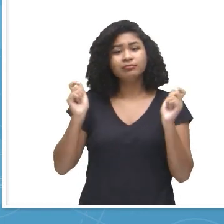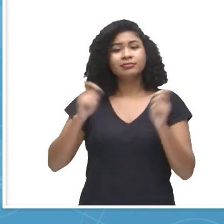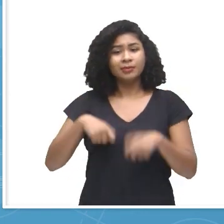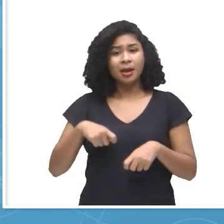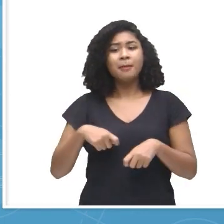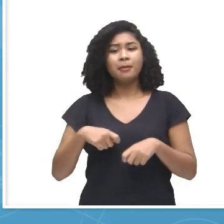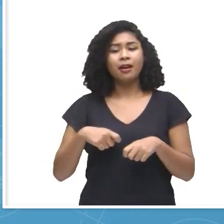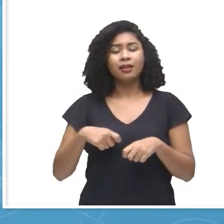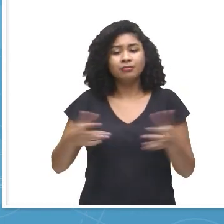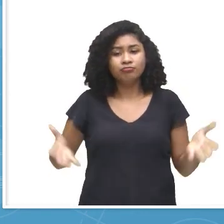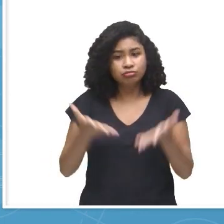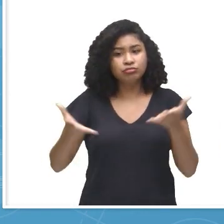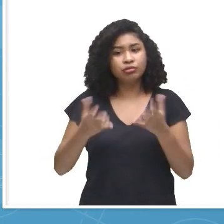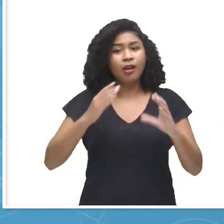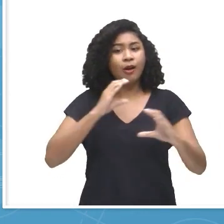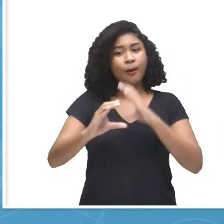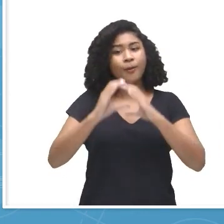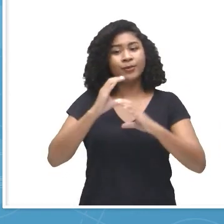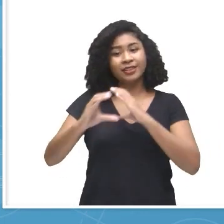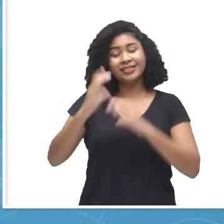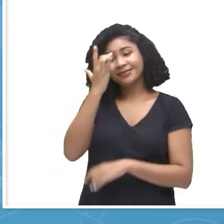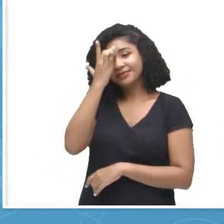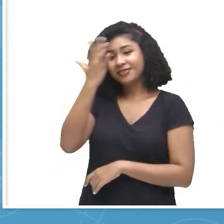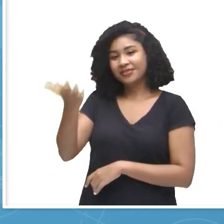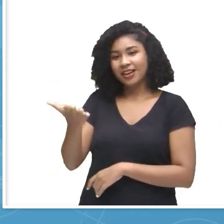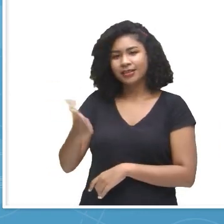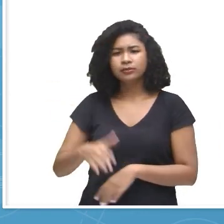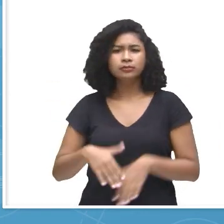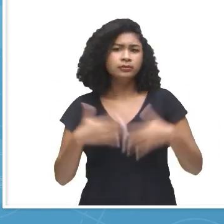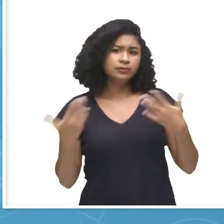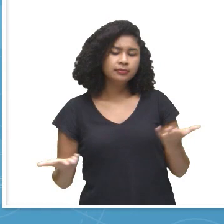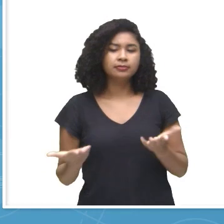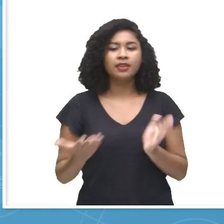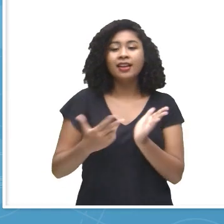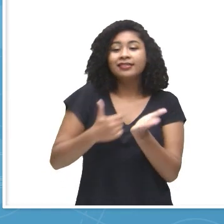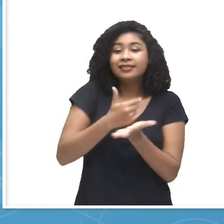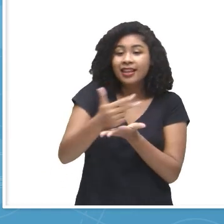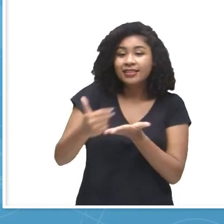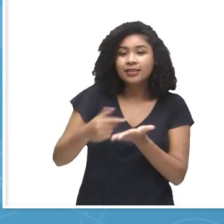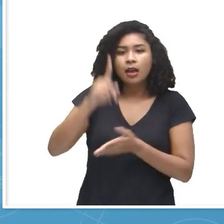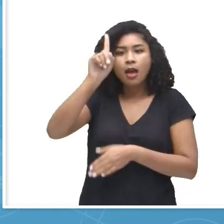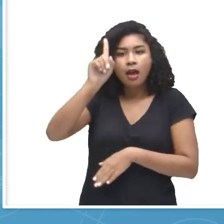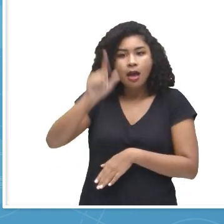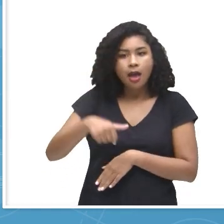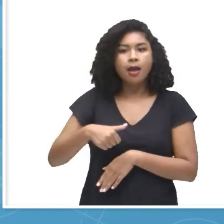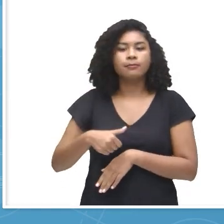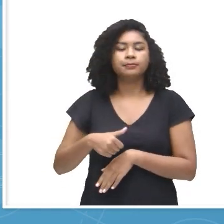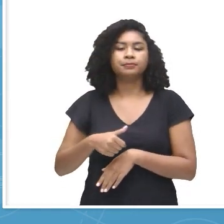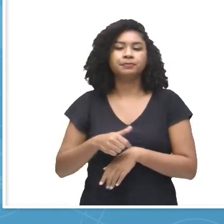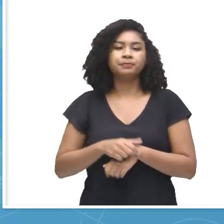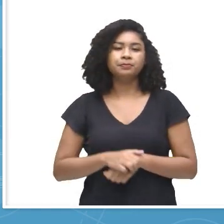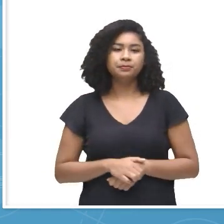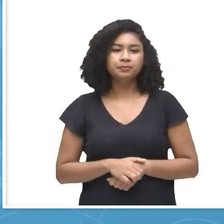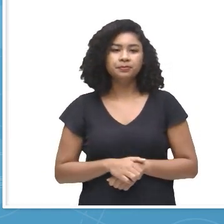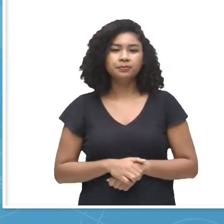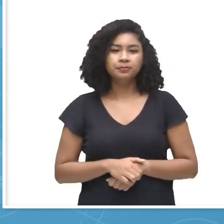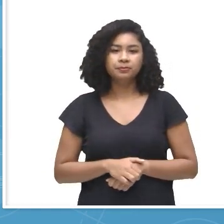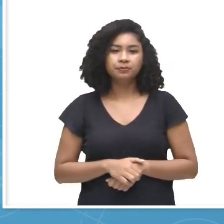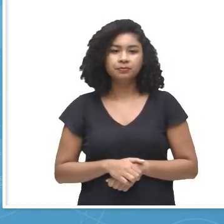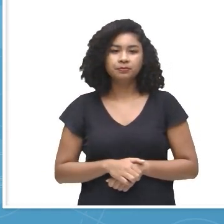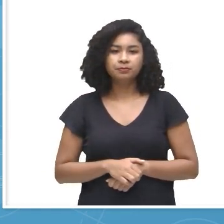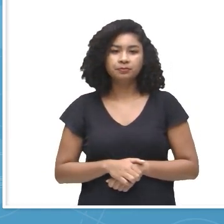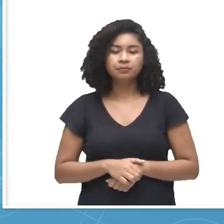nossa comunicação. Então, assim, o desenho, ele é uma técnica que nos permite representar